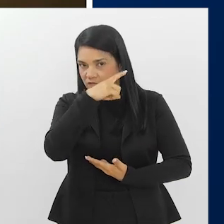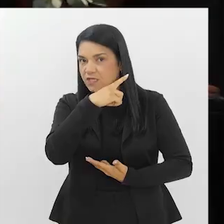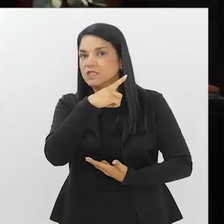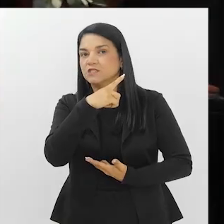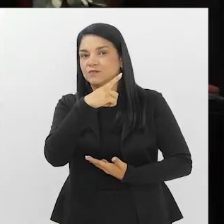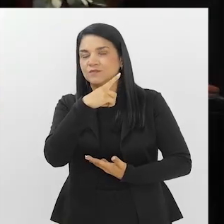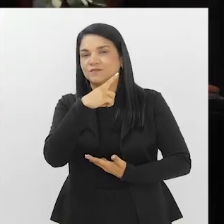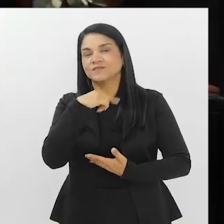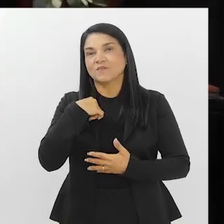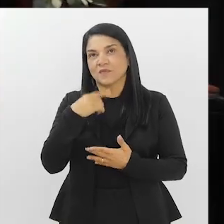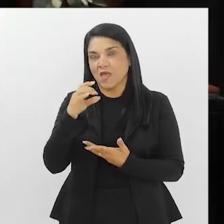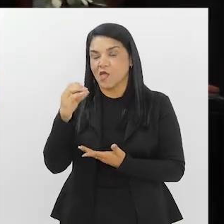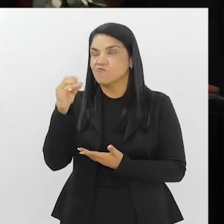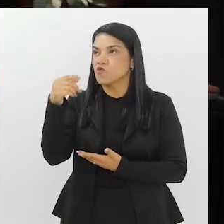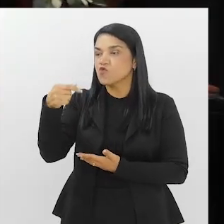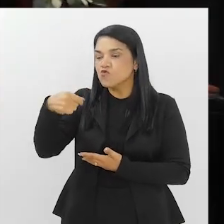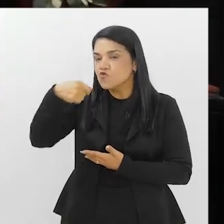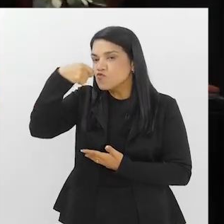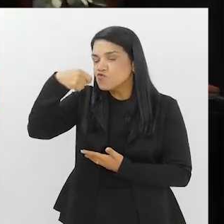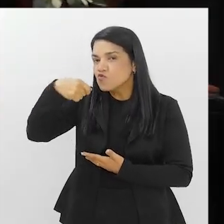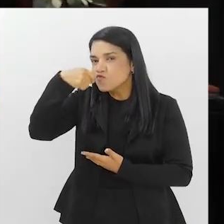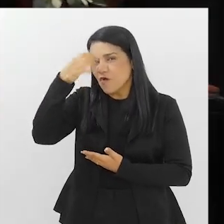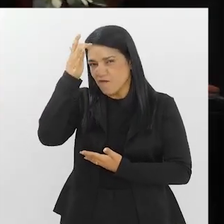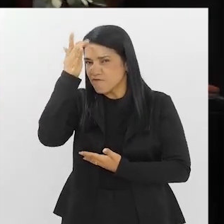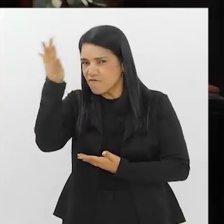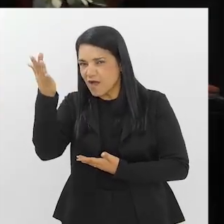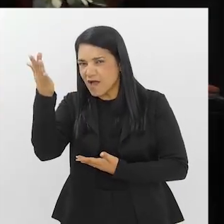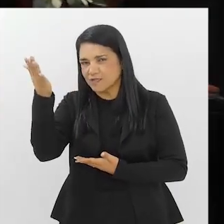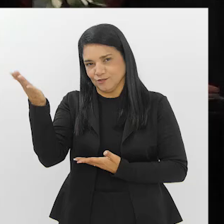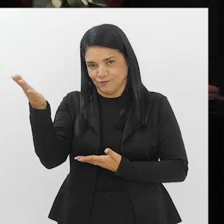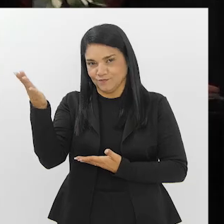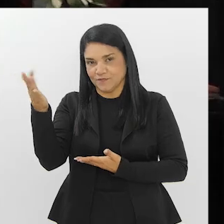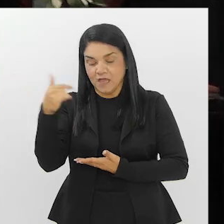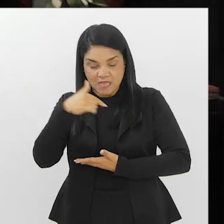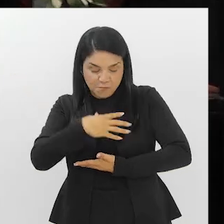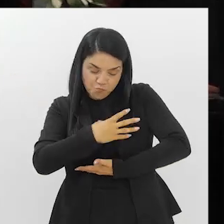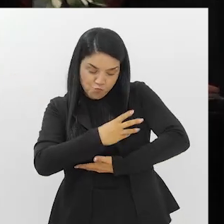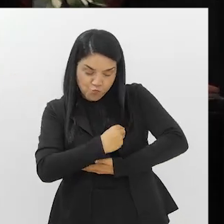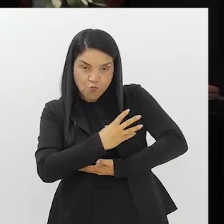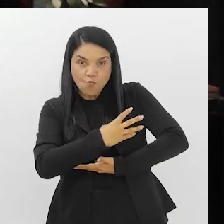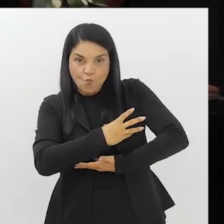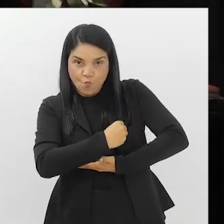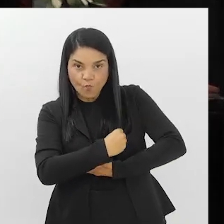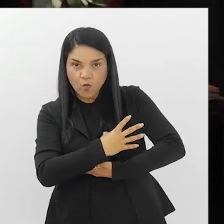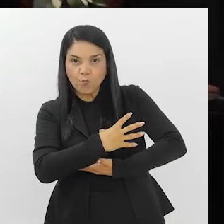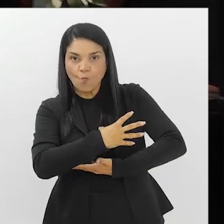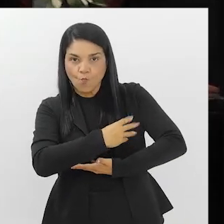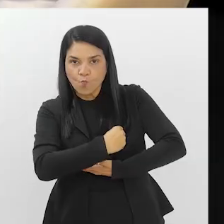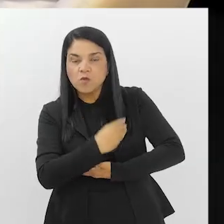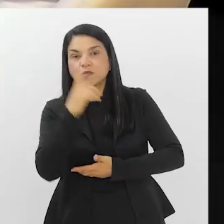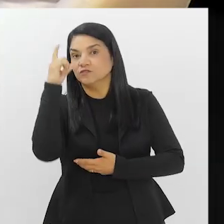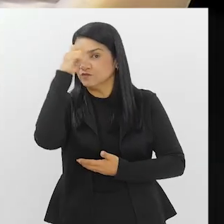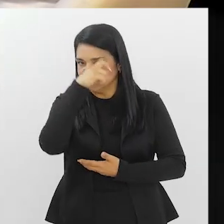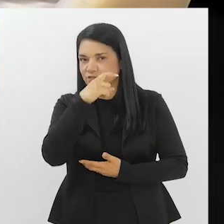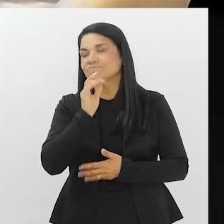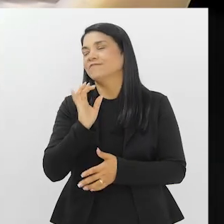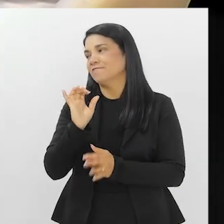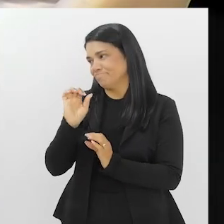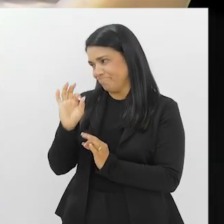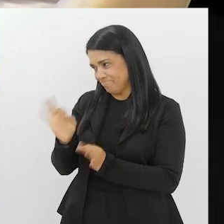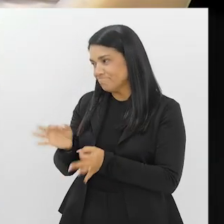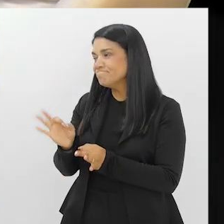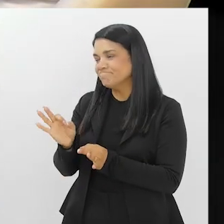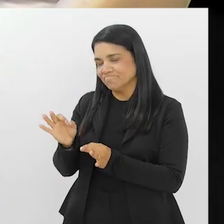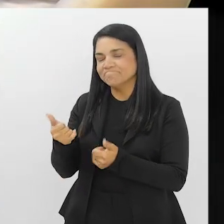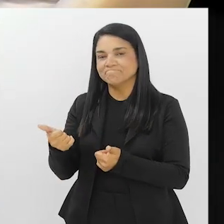uma colherzinha na moleza, fica deitadinho ali e vem o alimento gostosinho na boca, não é? É isso mesmo. O